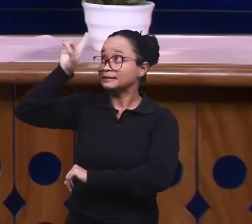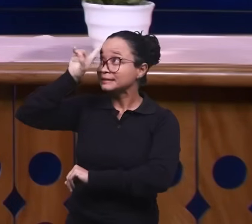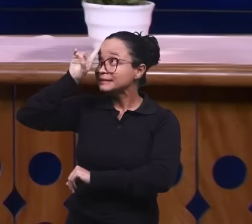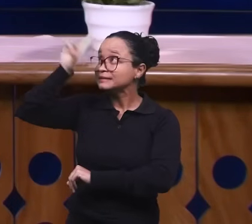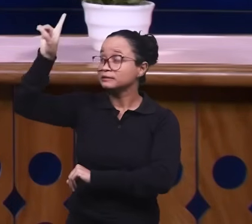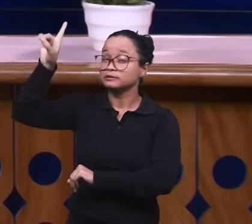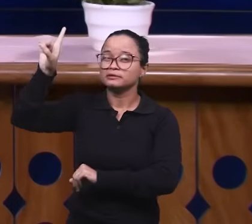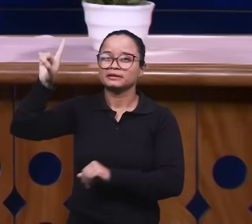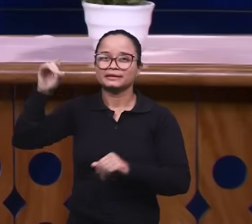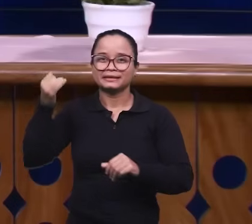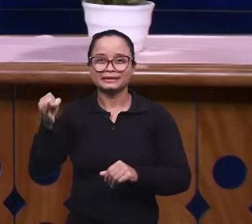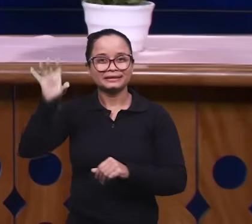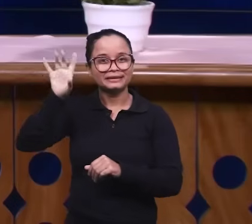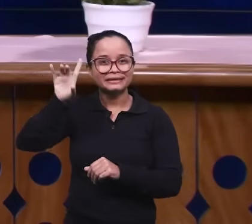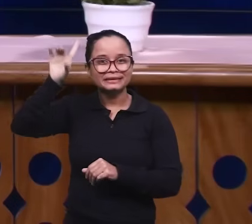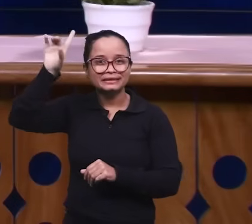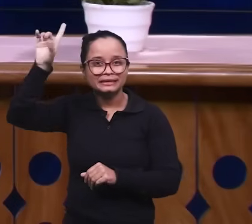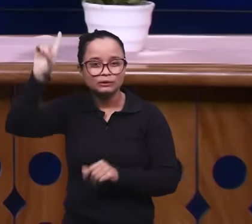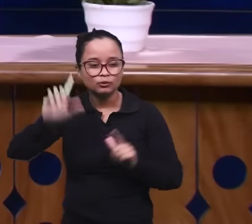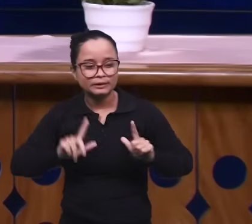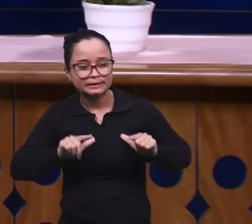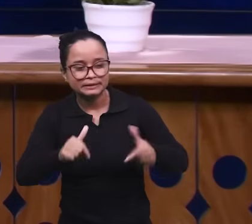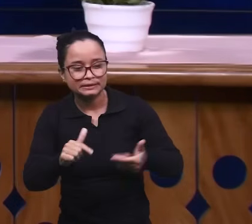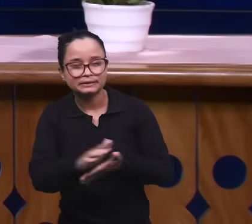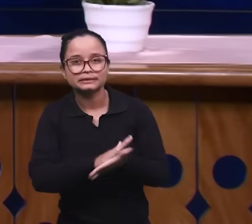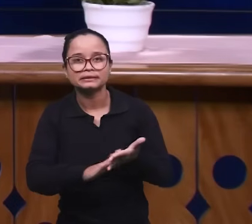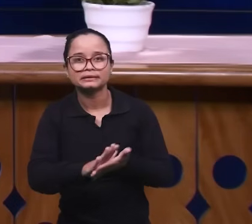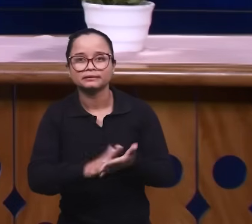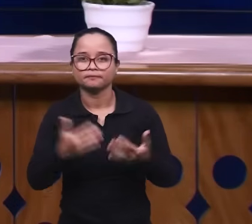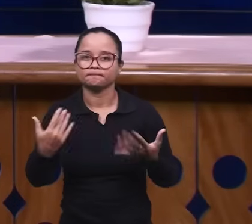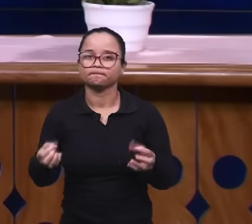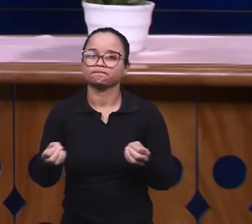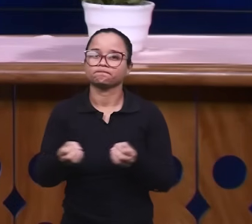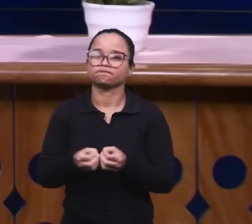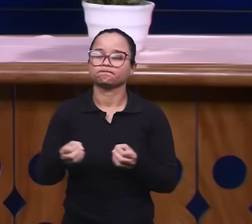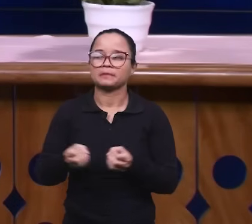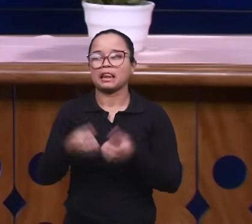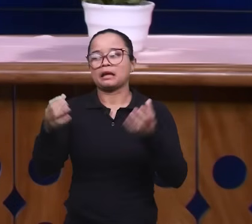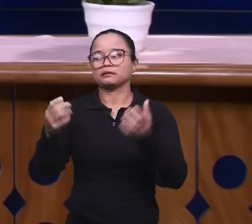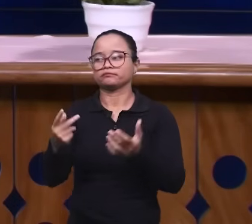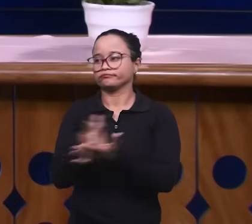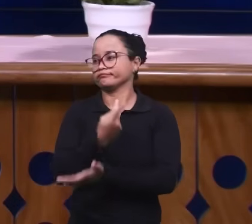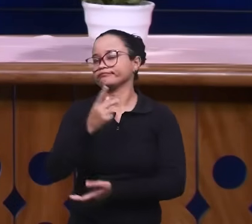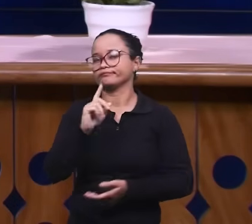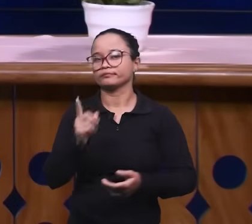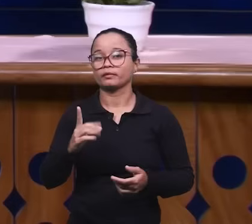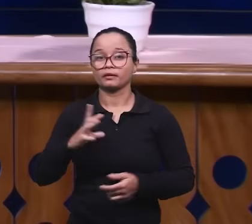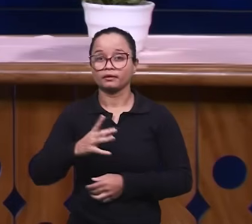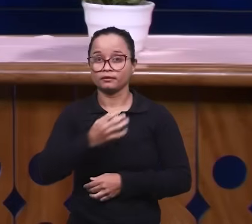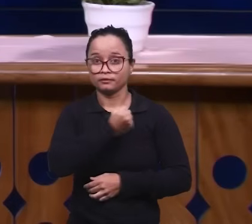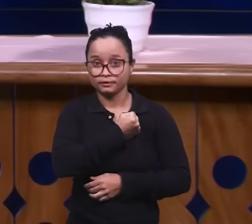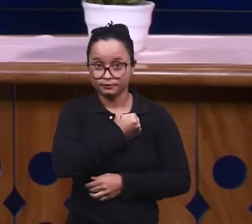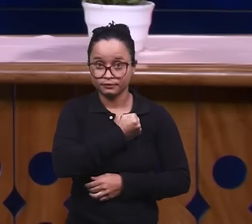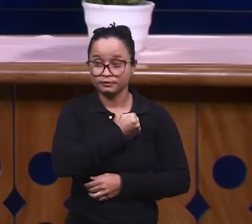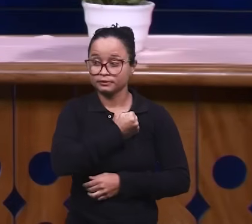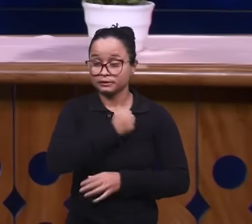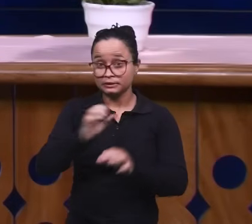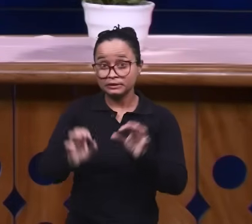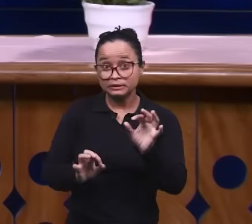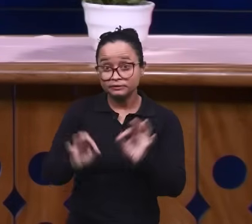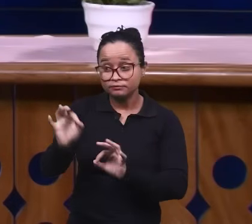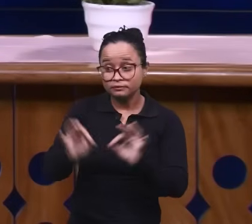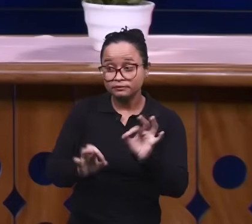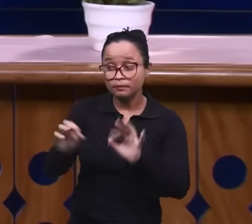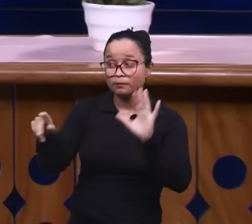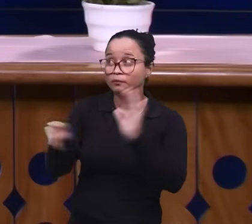não houver a intervenção de Deus, esse milagre não acontece. A salvação, que é um plano de